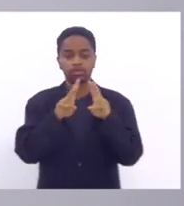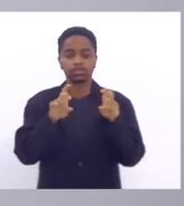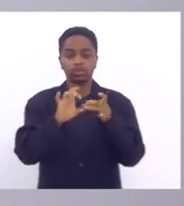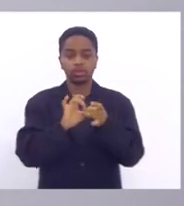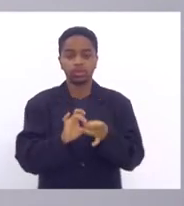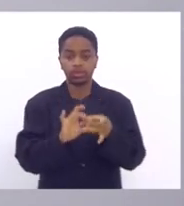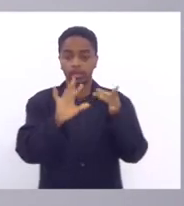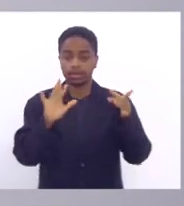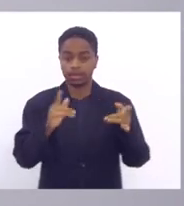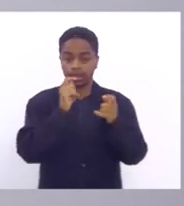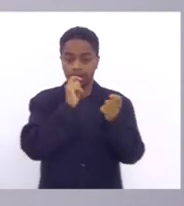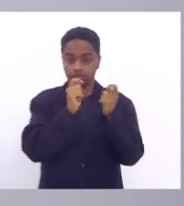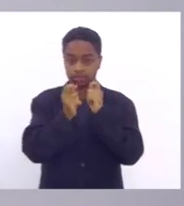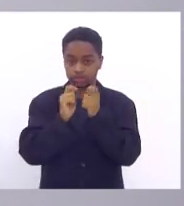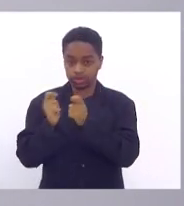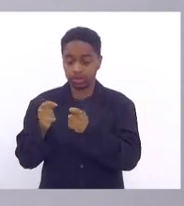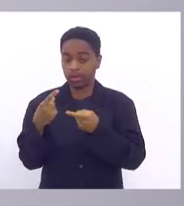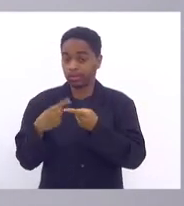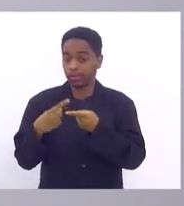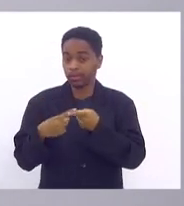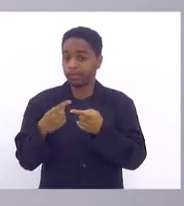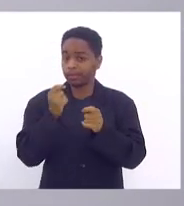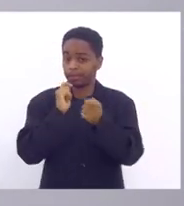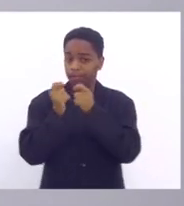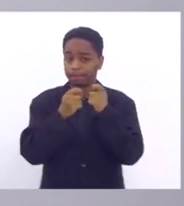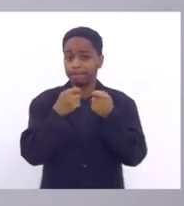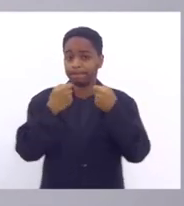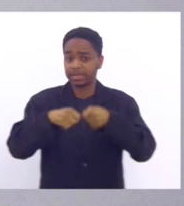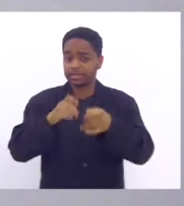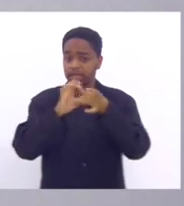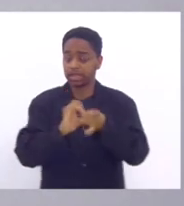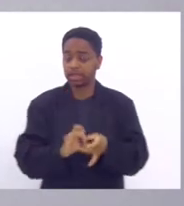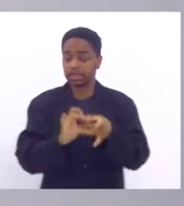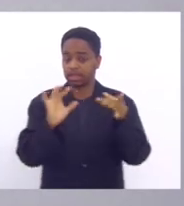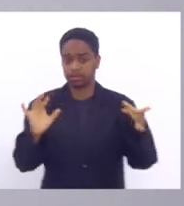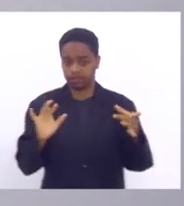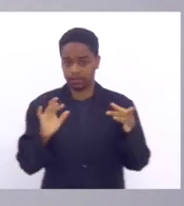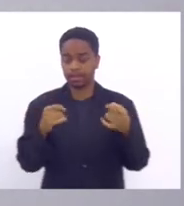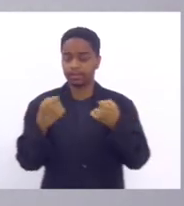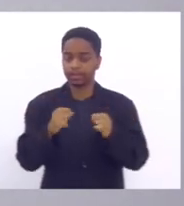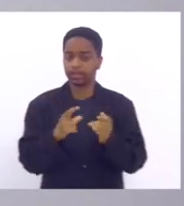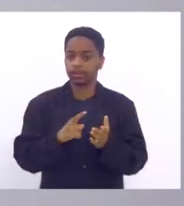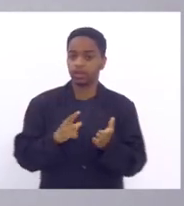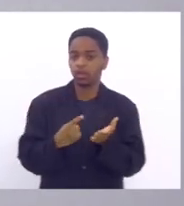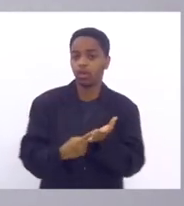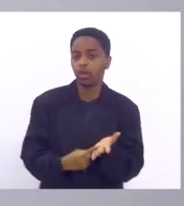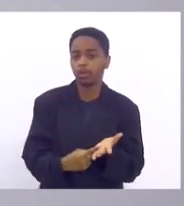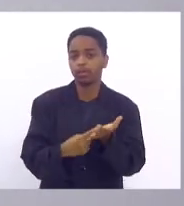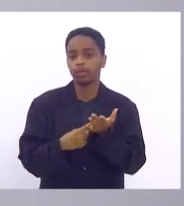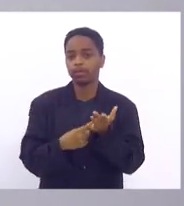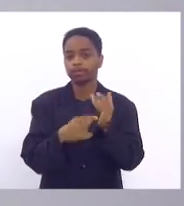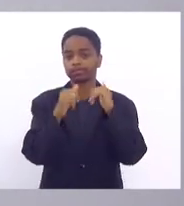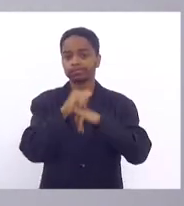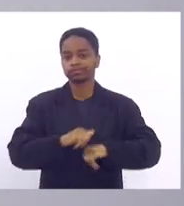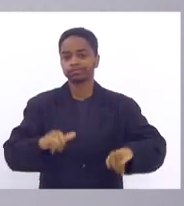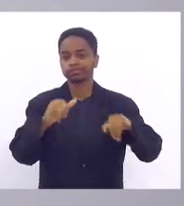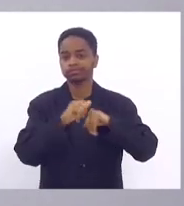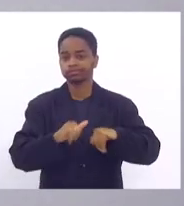a imprensa precisa e deve ser livre com o compromisso de